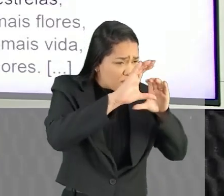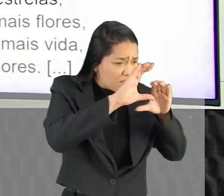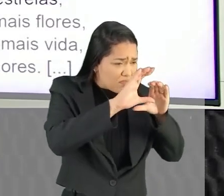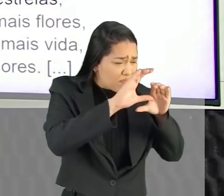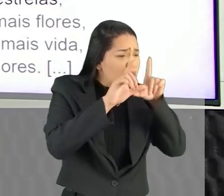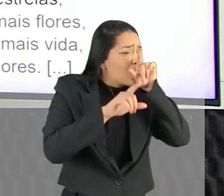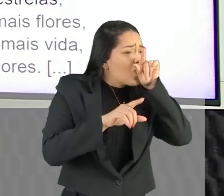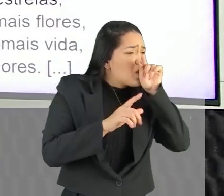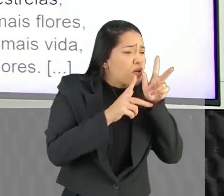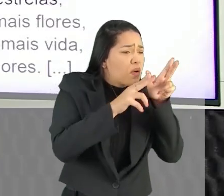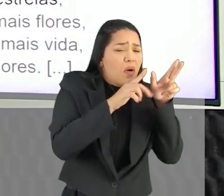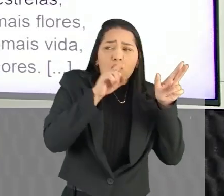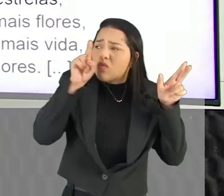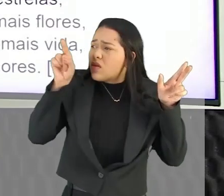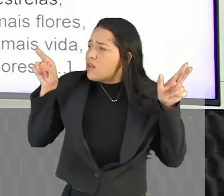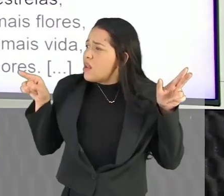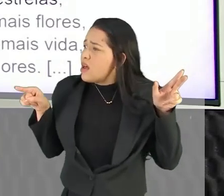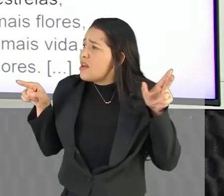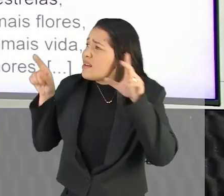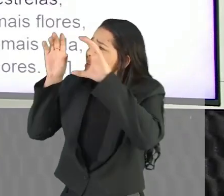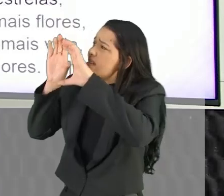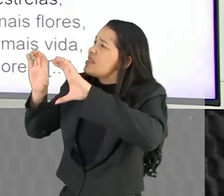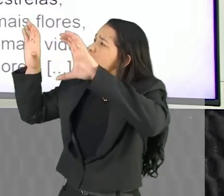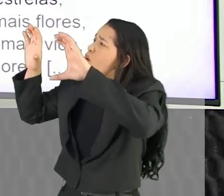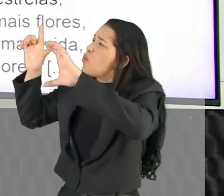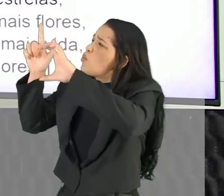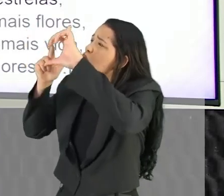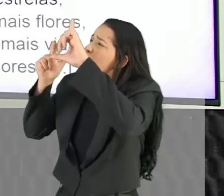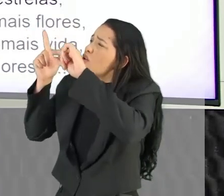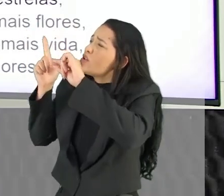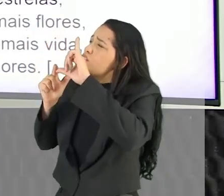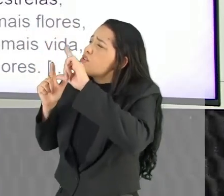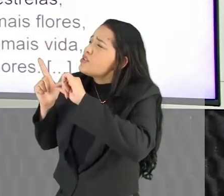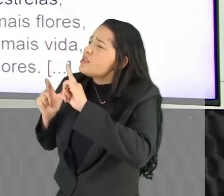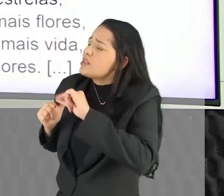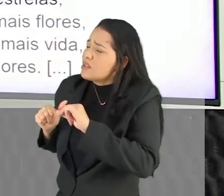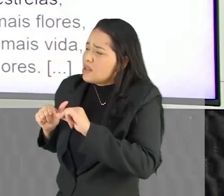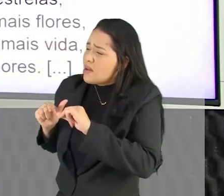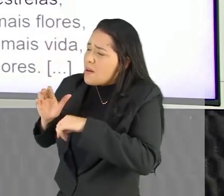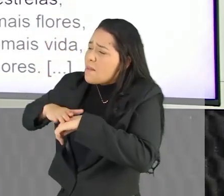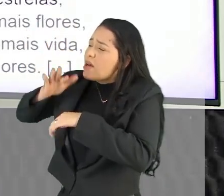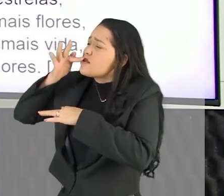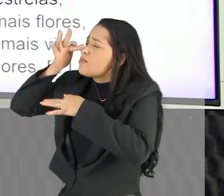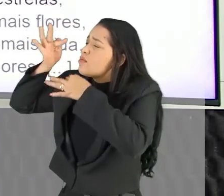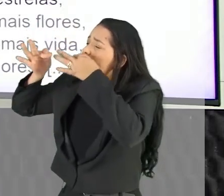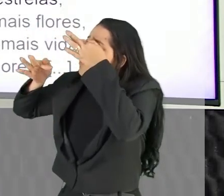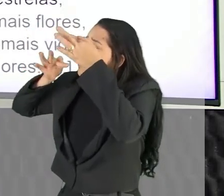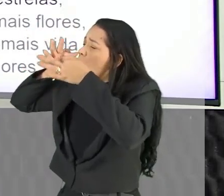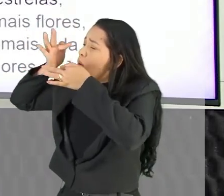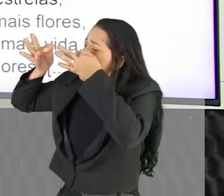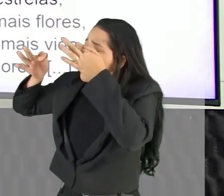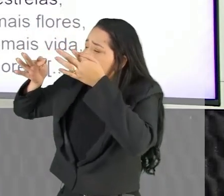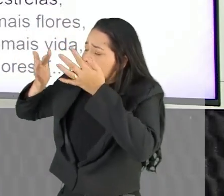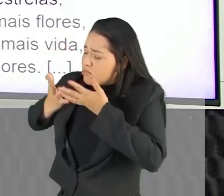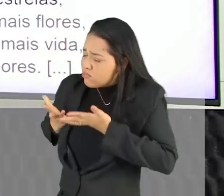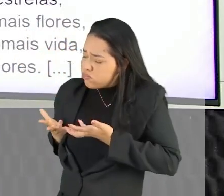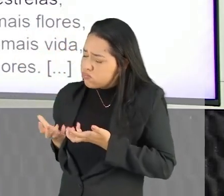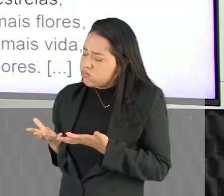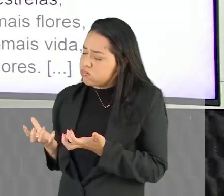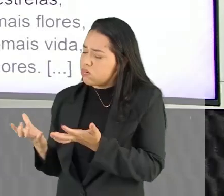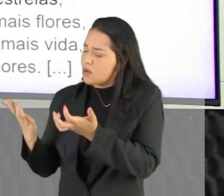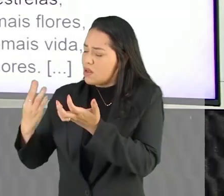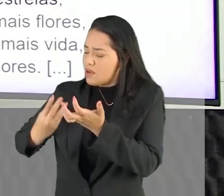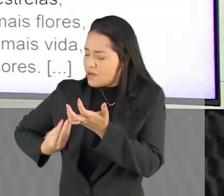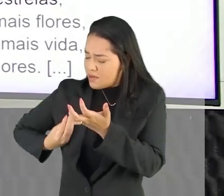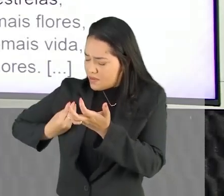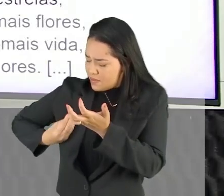gorjeiam como lá, Nosso céu tem mais estrelas, nossas várzeas tem mais flores, Nossos bosques tem mais vida e nossa